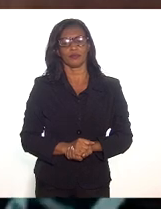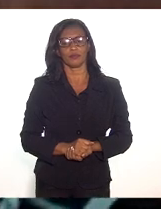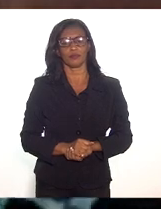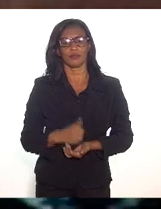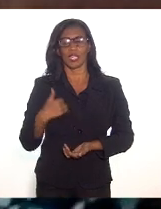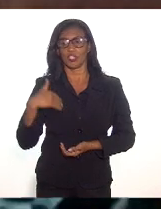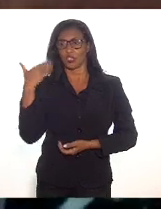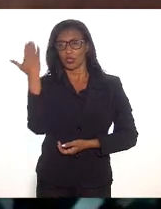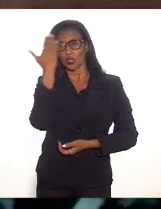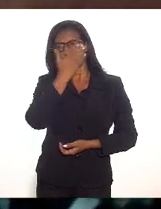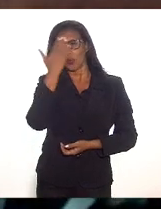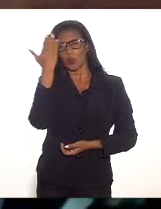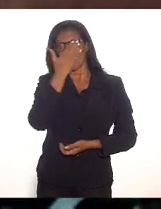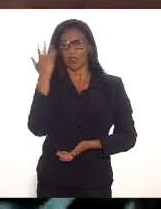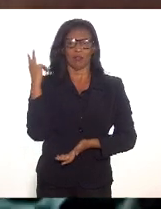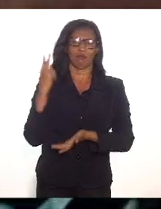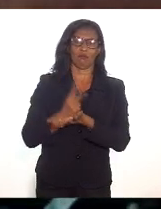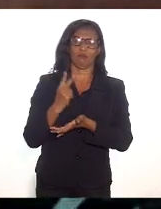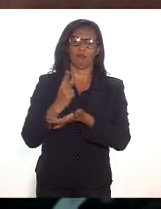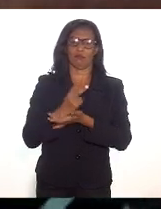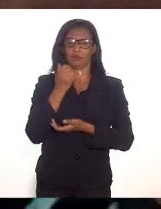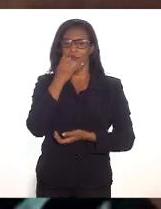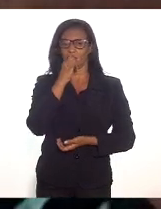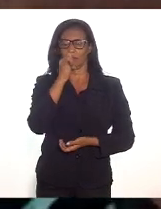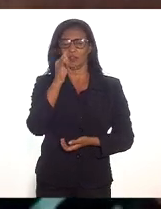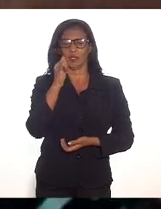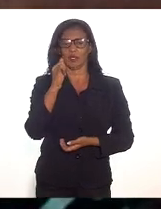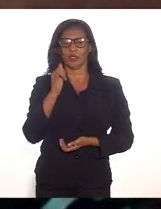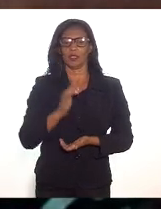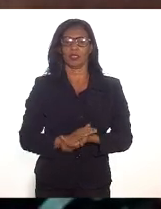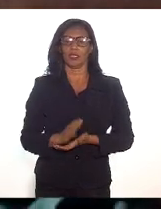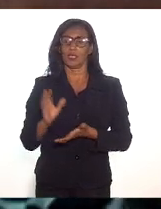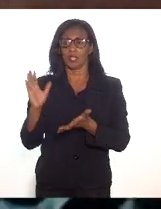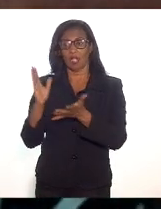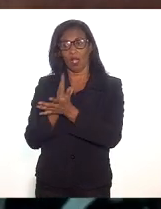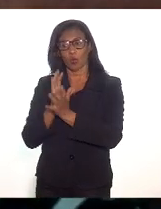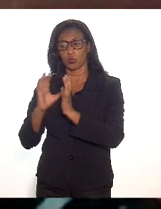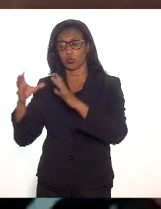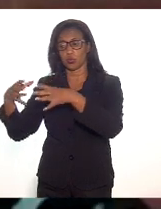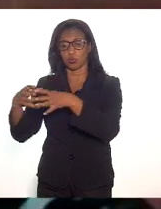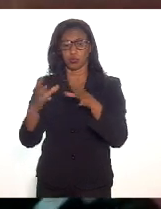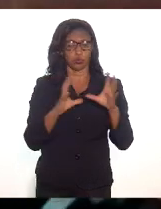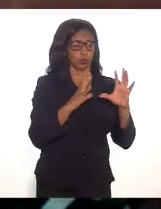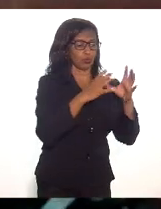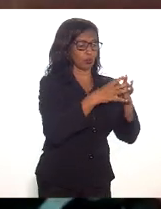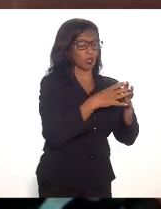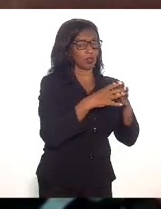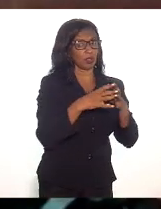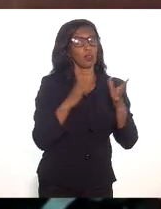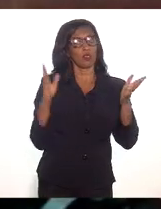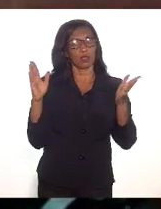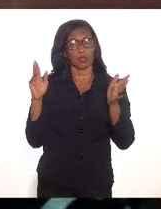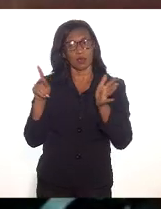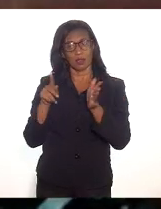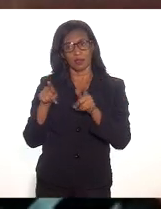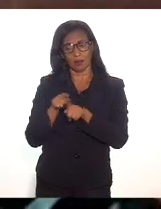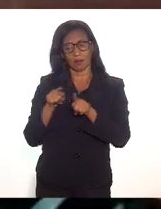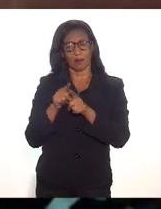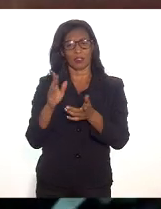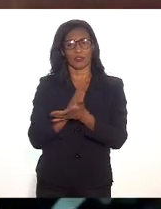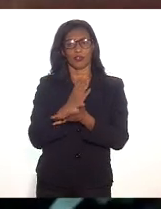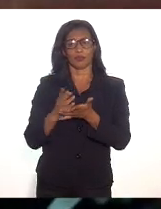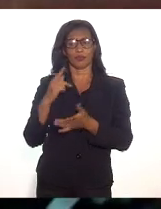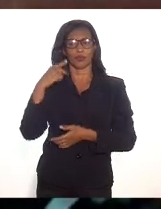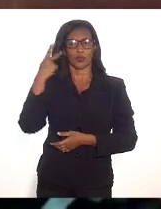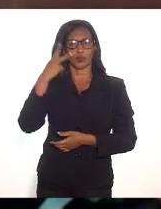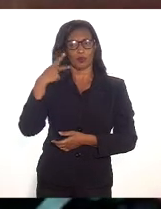não vê essa mesma energia por parte de alguns setores, inclusive de alguns parlamentares. A gente